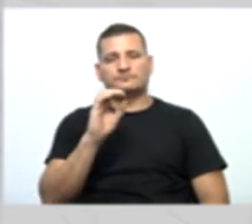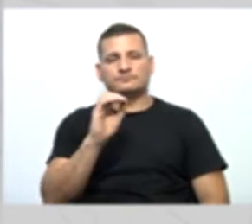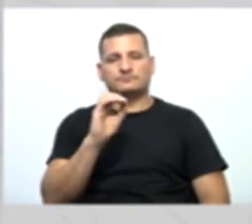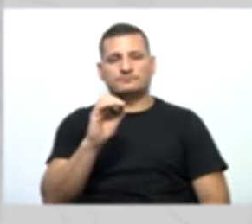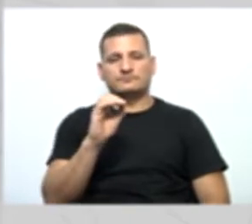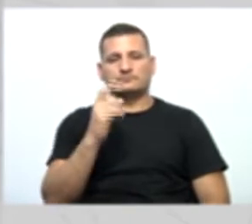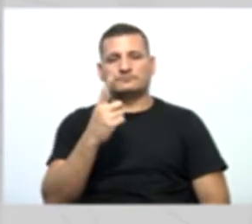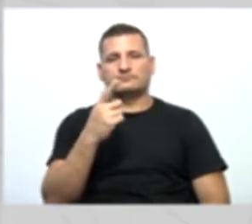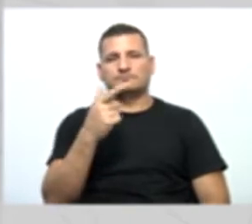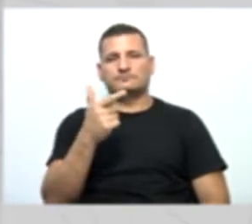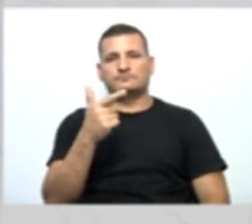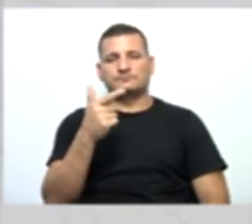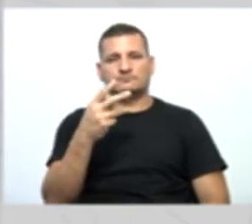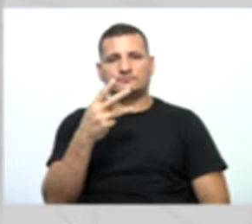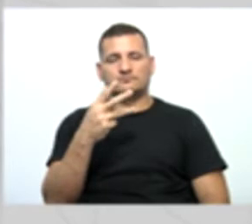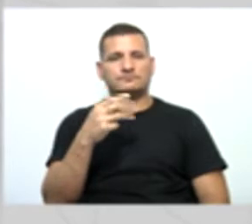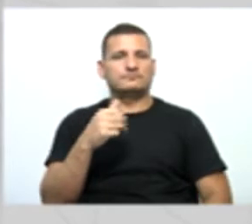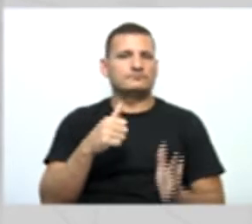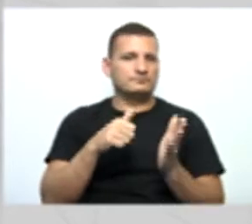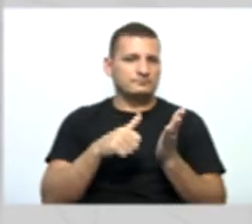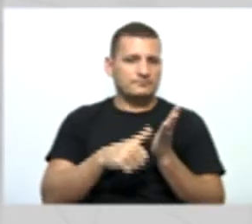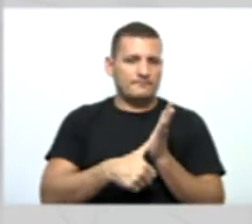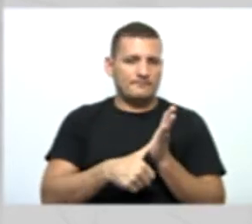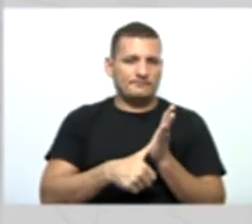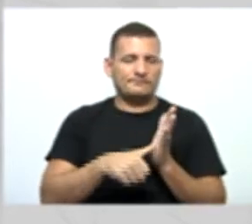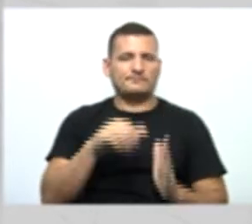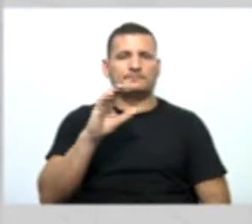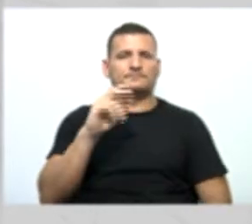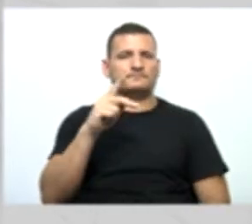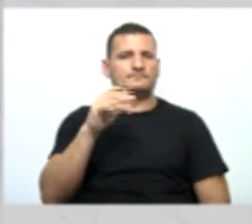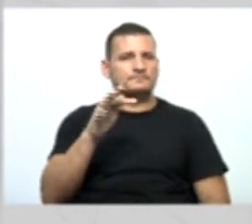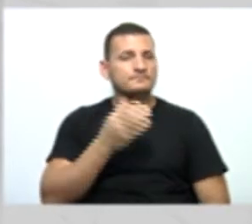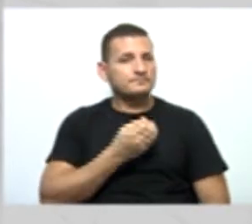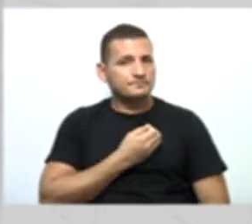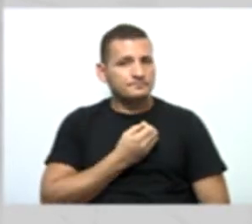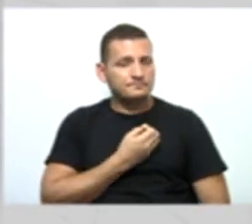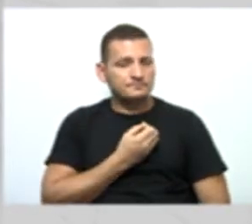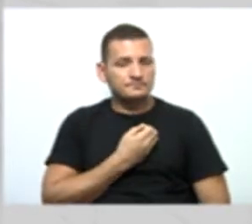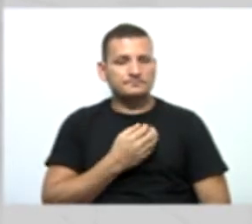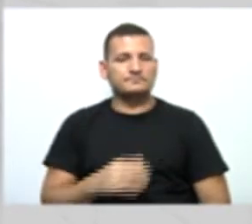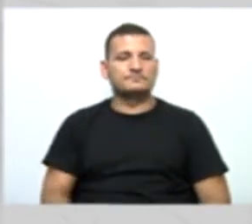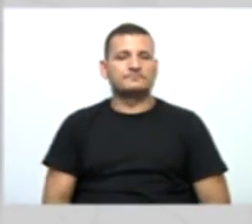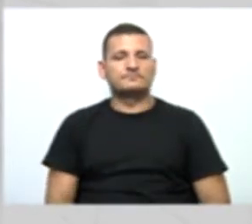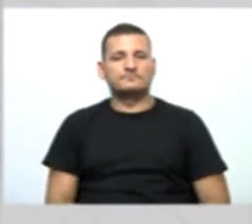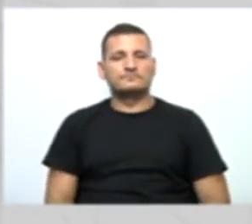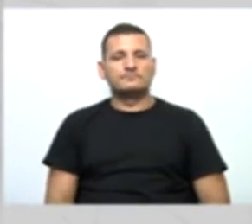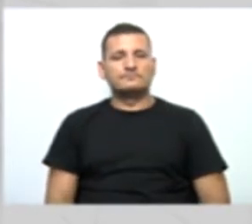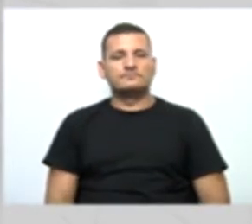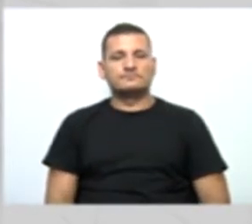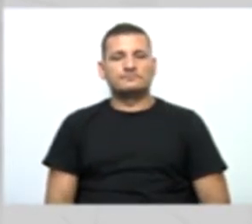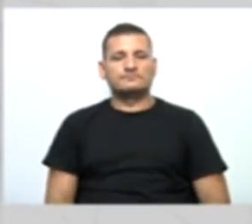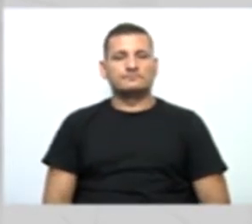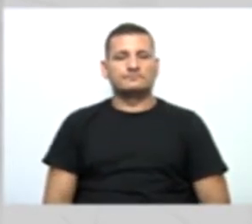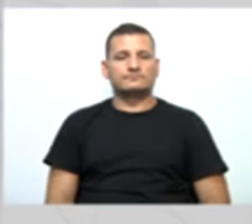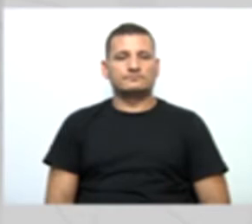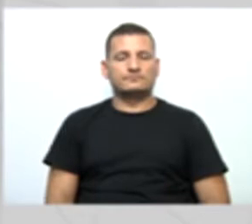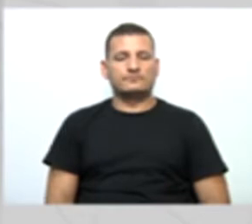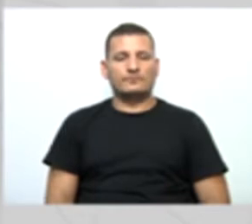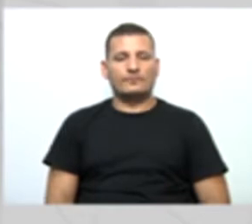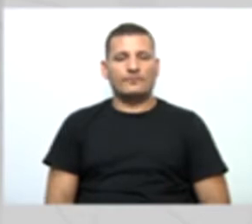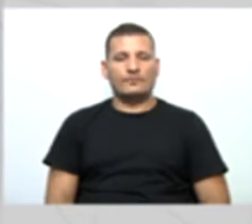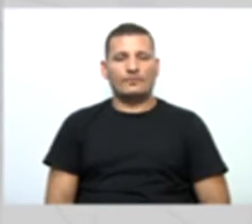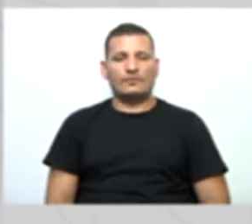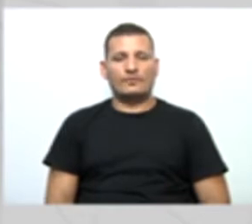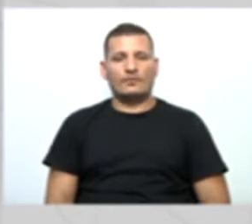000123. Tá aí o RG da pessoa Alan. E o CPF? Vamos colocar aqui, ó. 1, 2, 3,